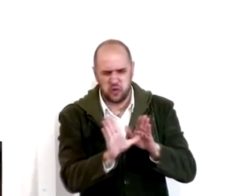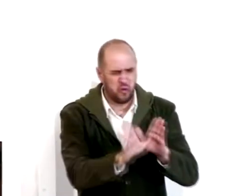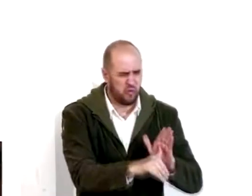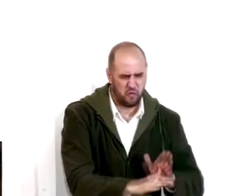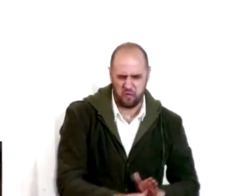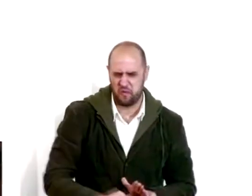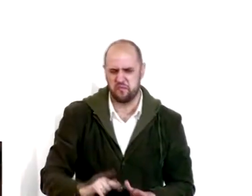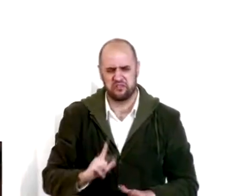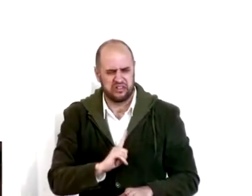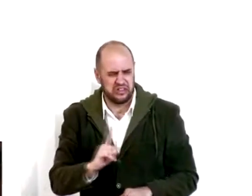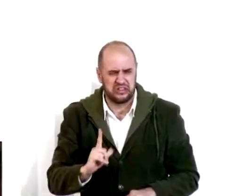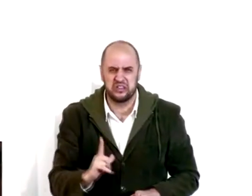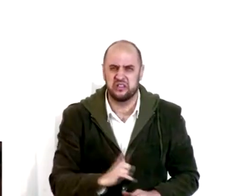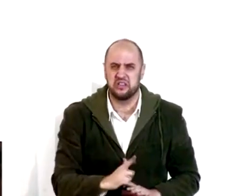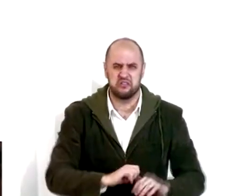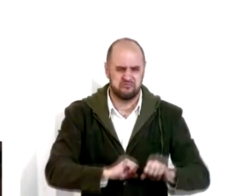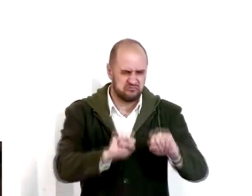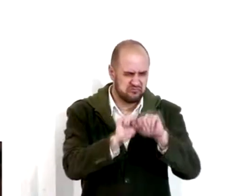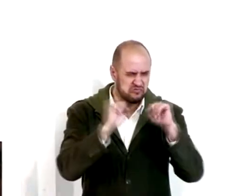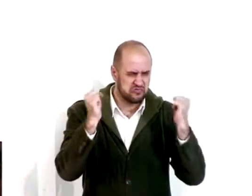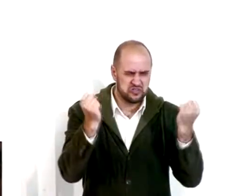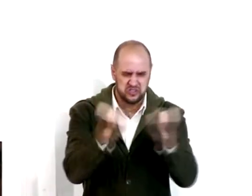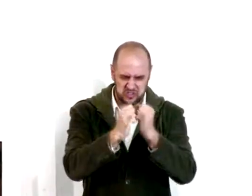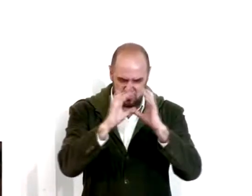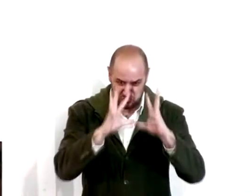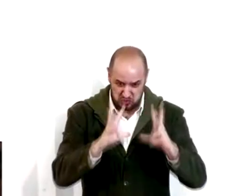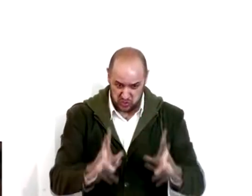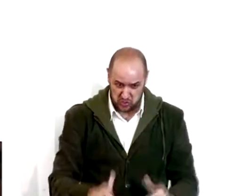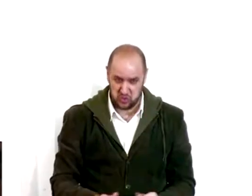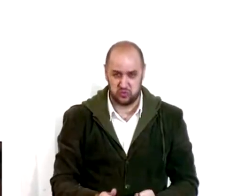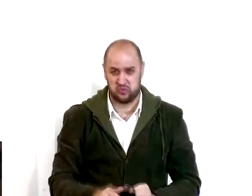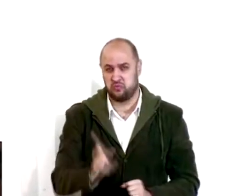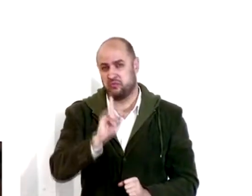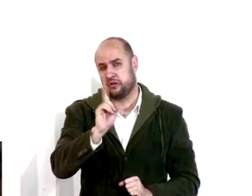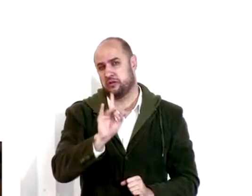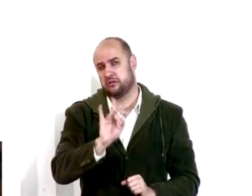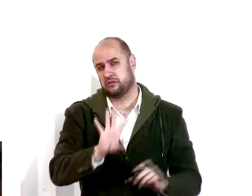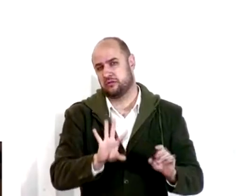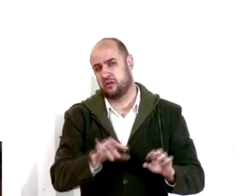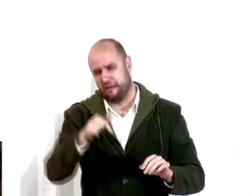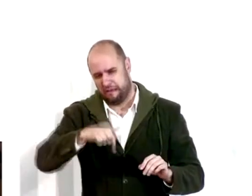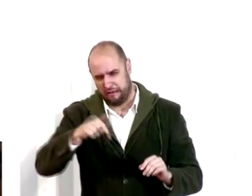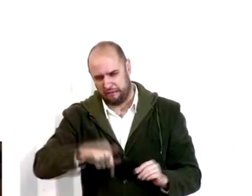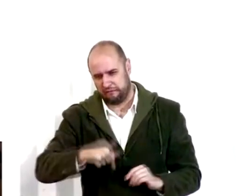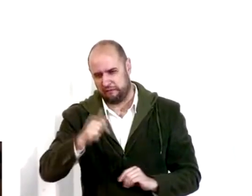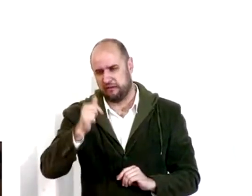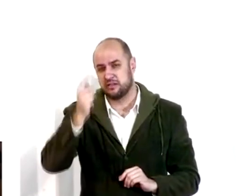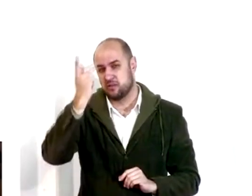as camadas da sociedade, não simplesmente aqueles que estão na nossa capital,